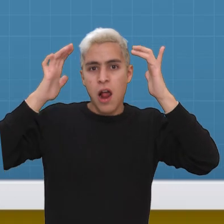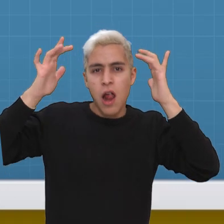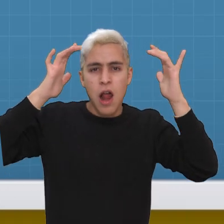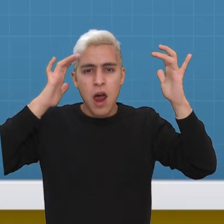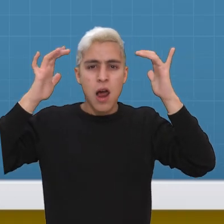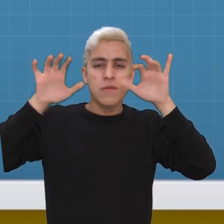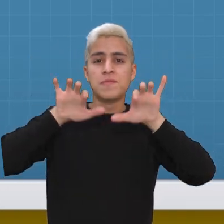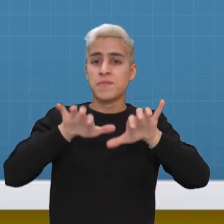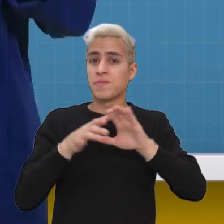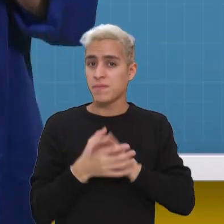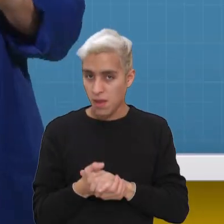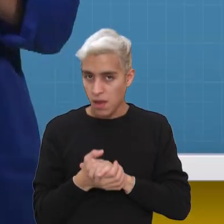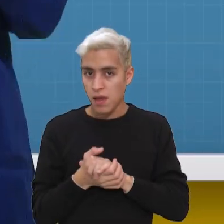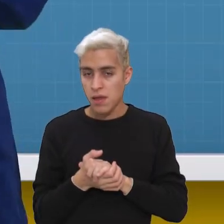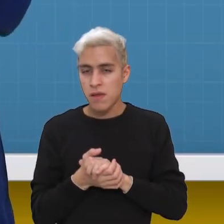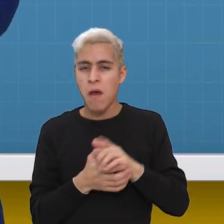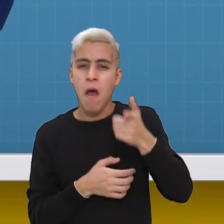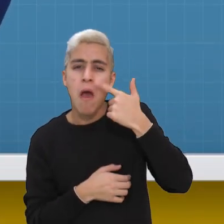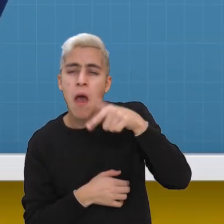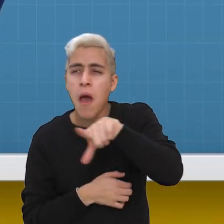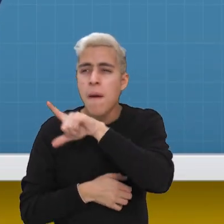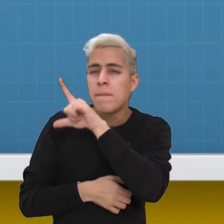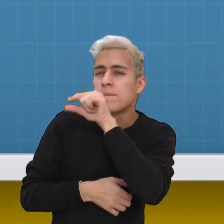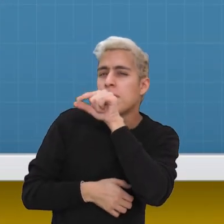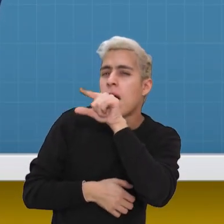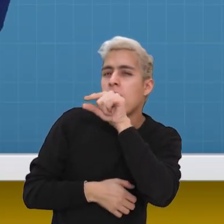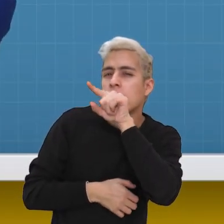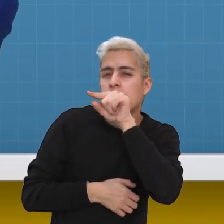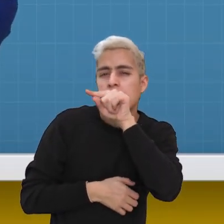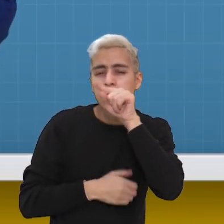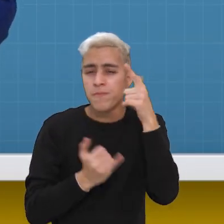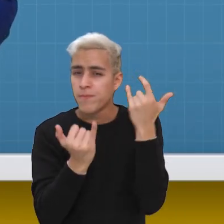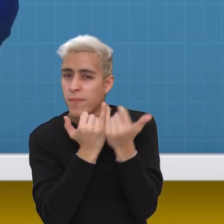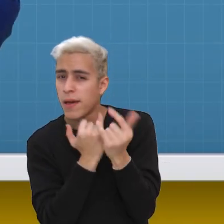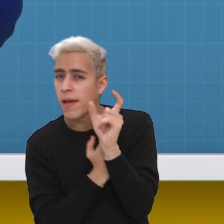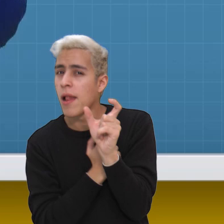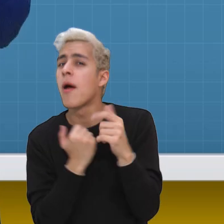e outra mexidinha. Passarinho rima com